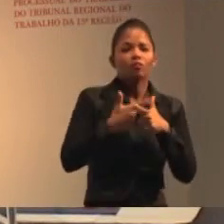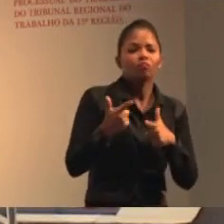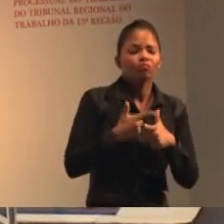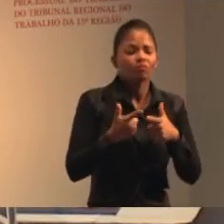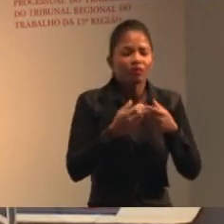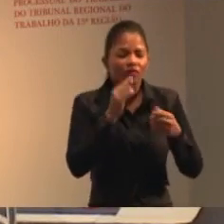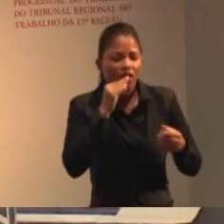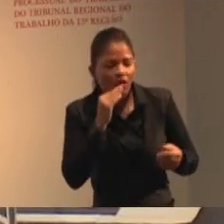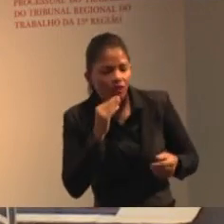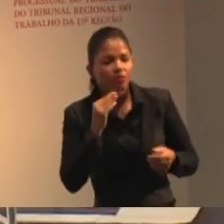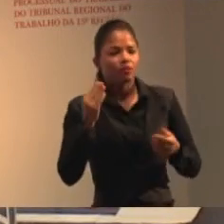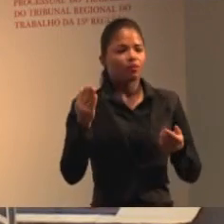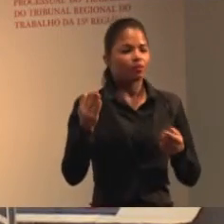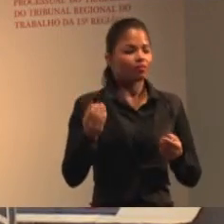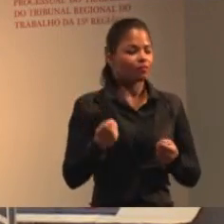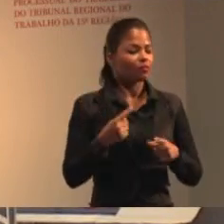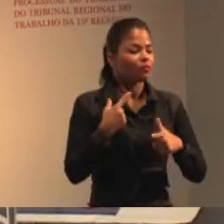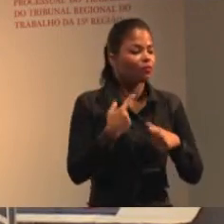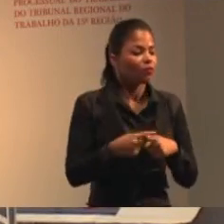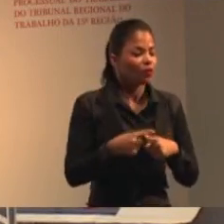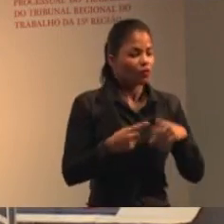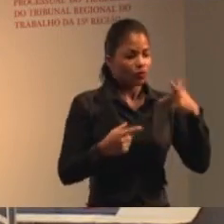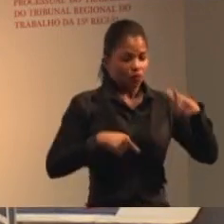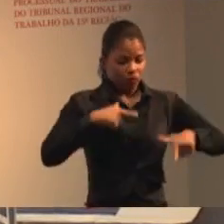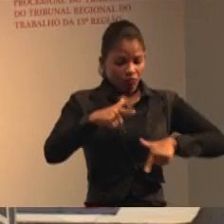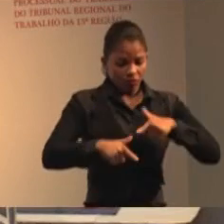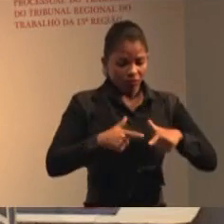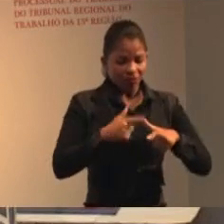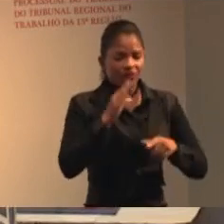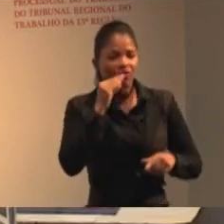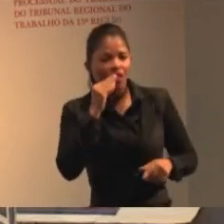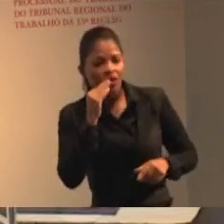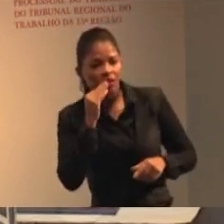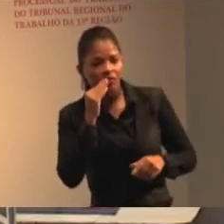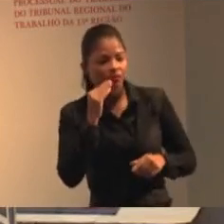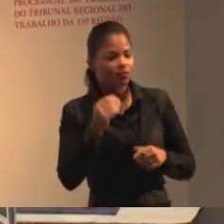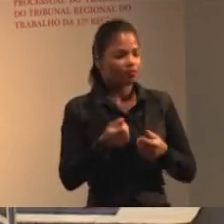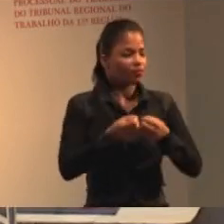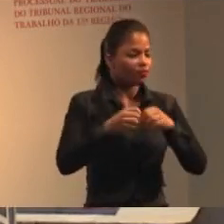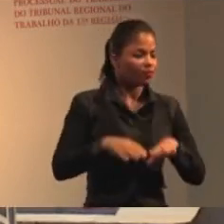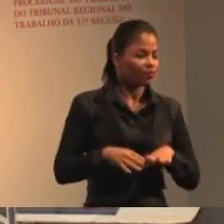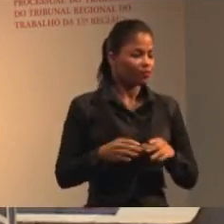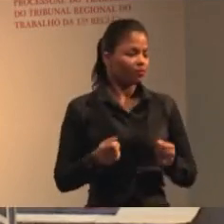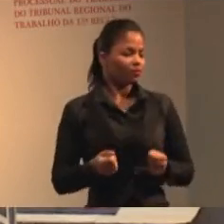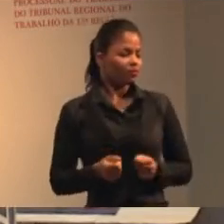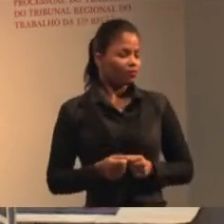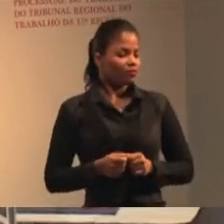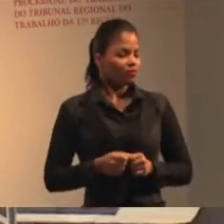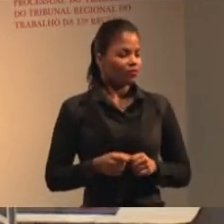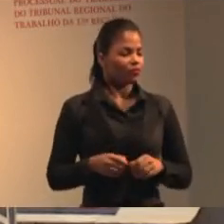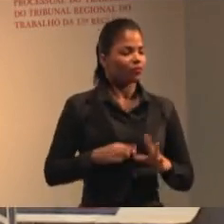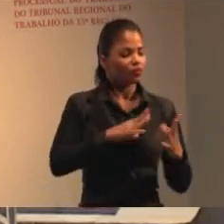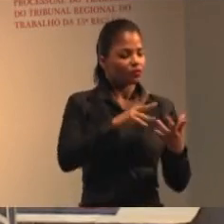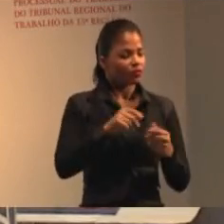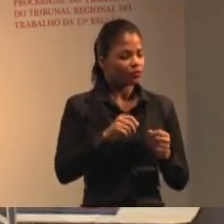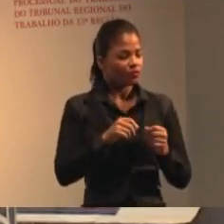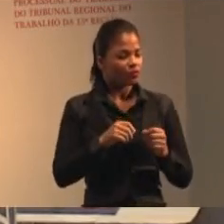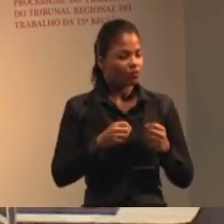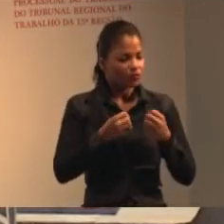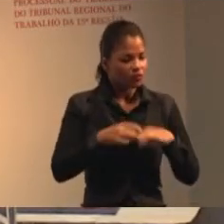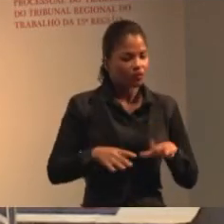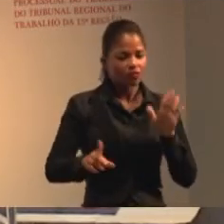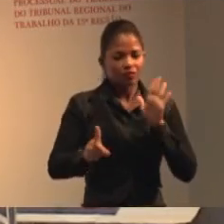de enfraquecimento, porque o seu enfraquecimento representa, certamente, o enfraquecimento